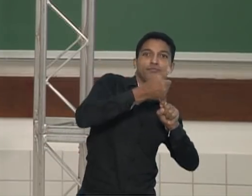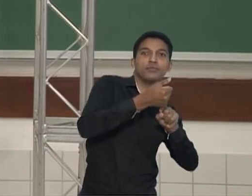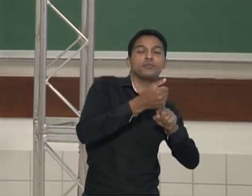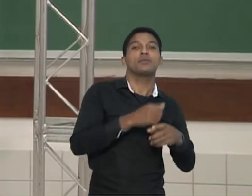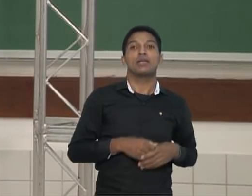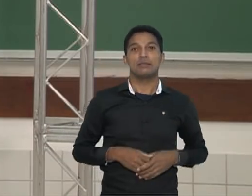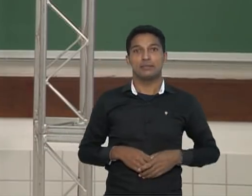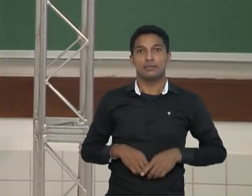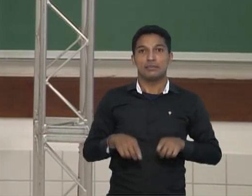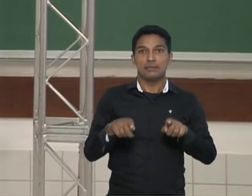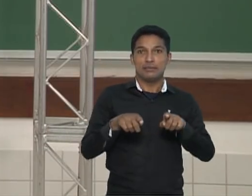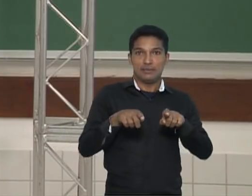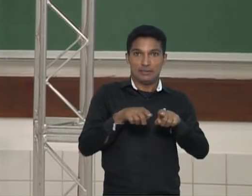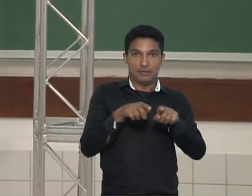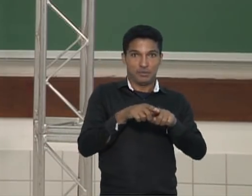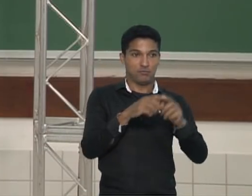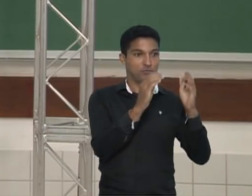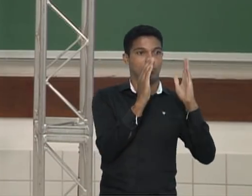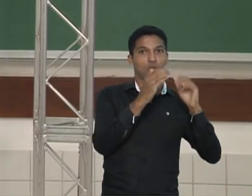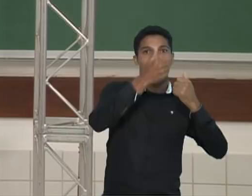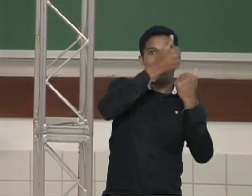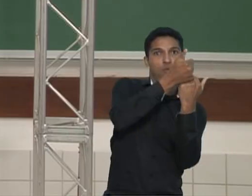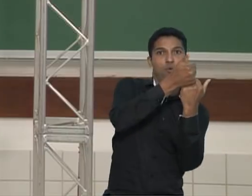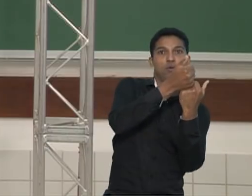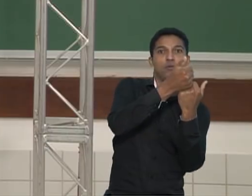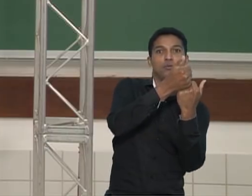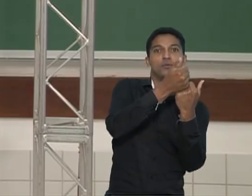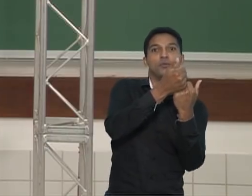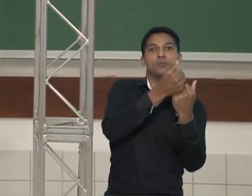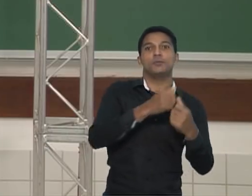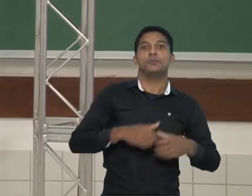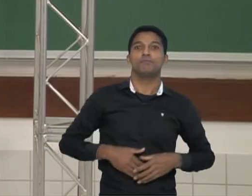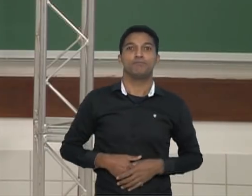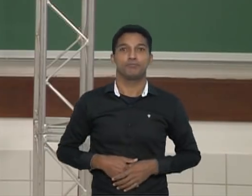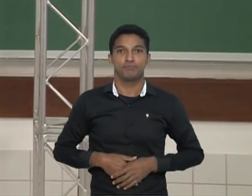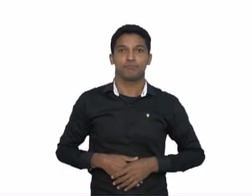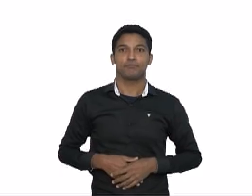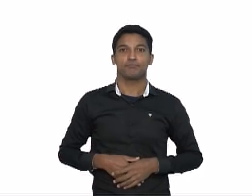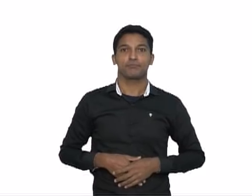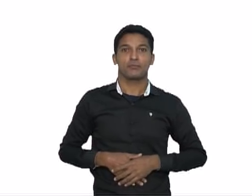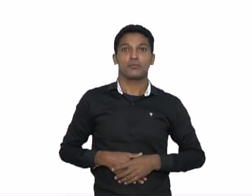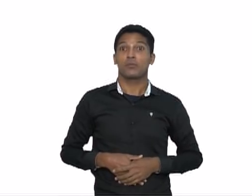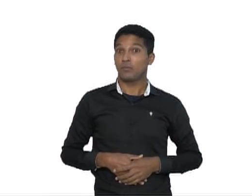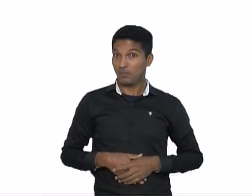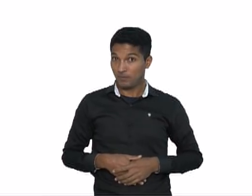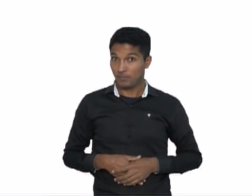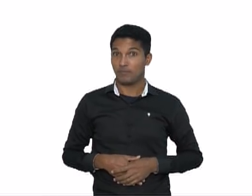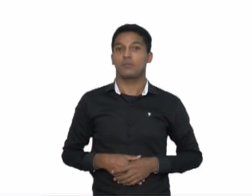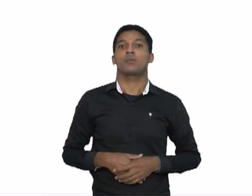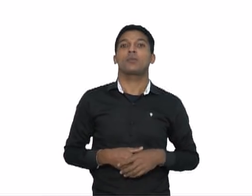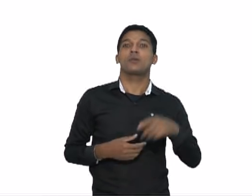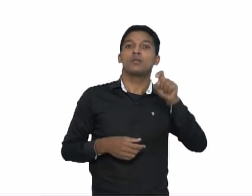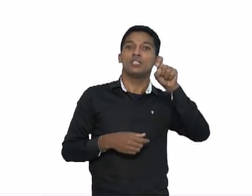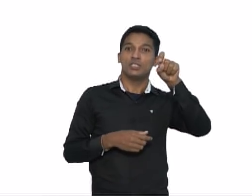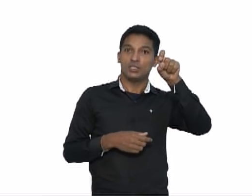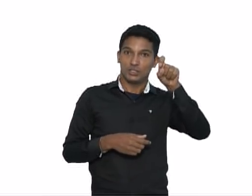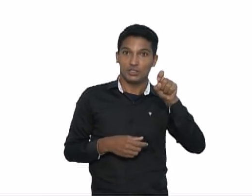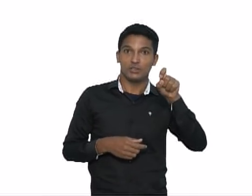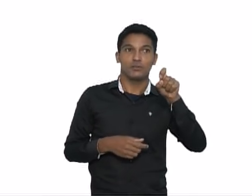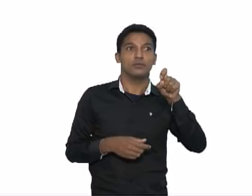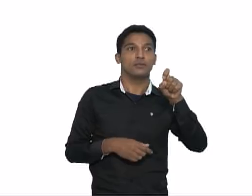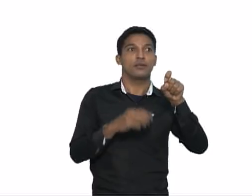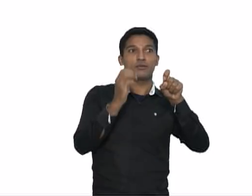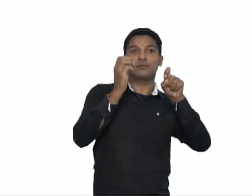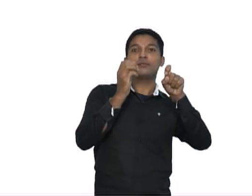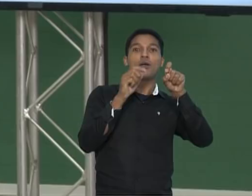como na propriedade distributiva da multiplicação também. Então, vamos substituir x sendo